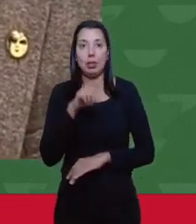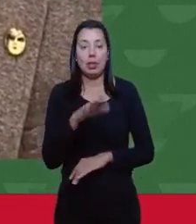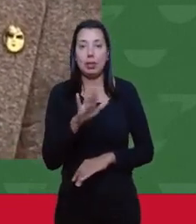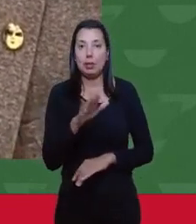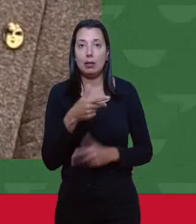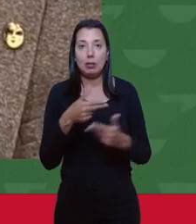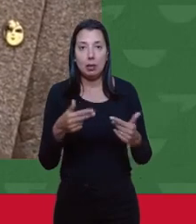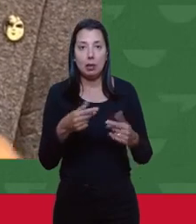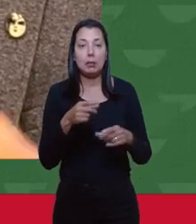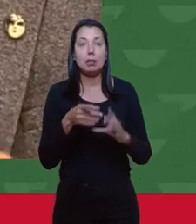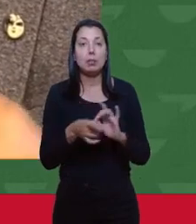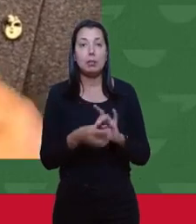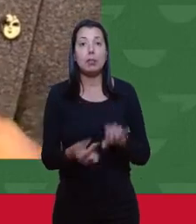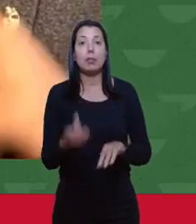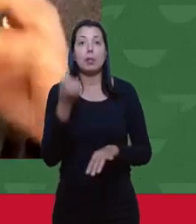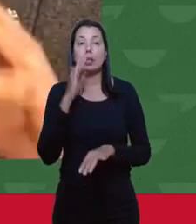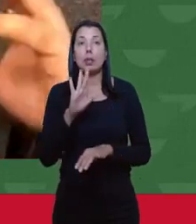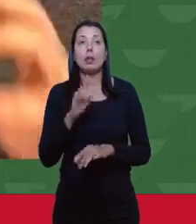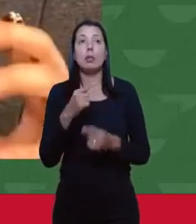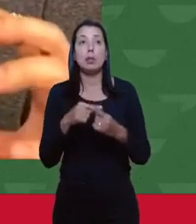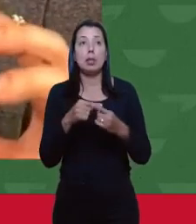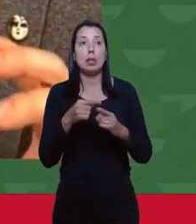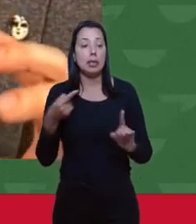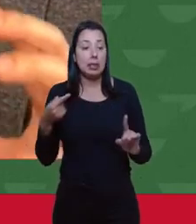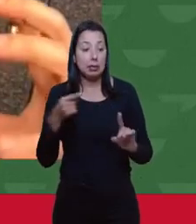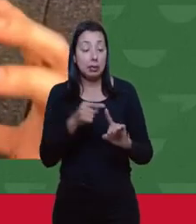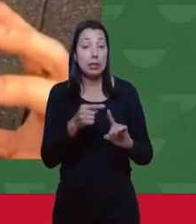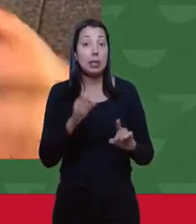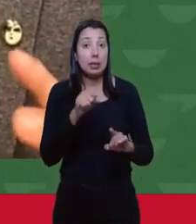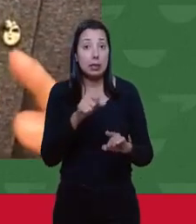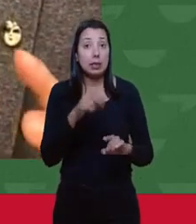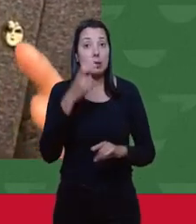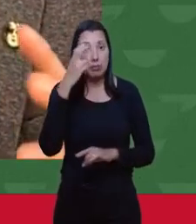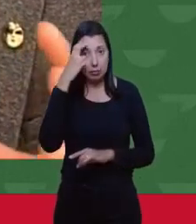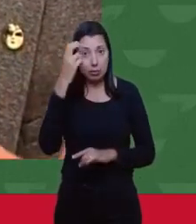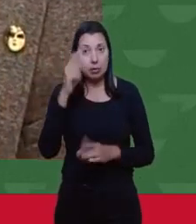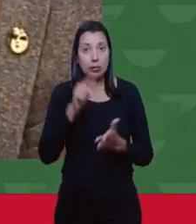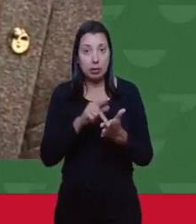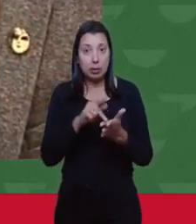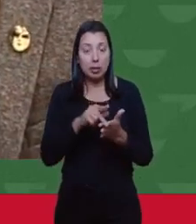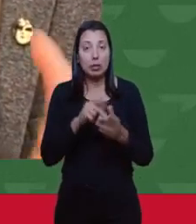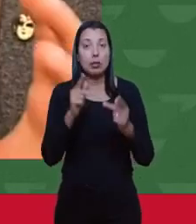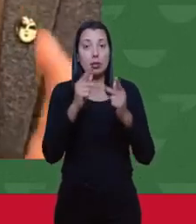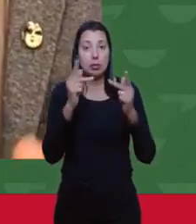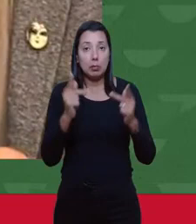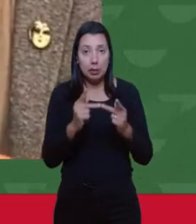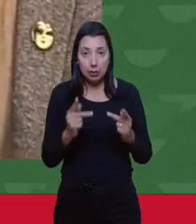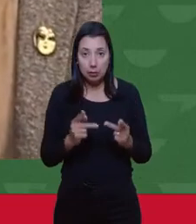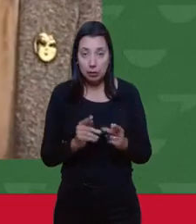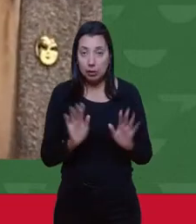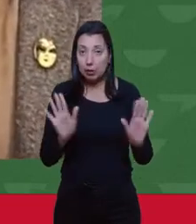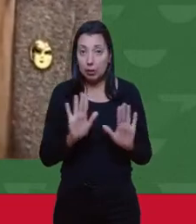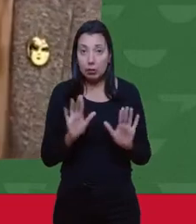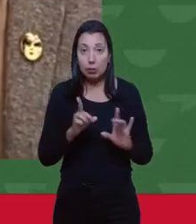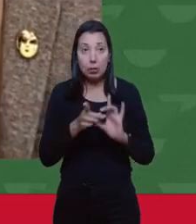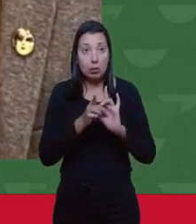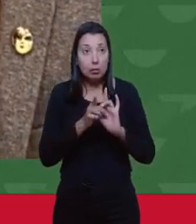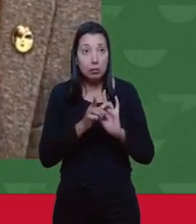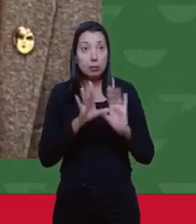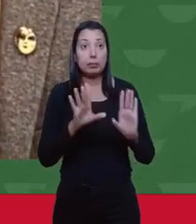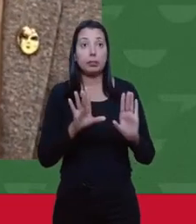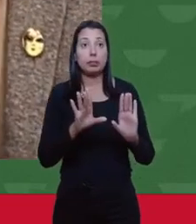uma questão para deixar para trás, essa é uma questão para se enfrentar e se enfrentar com inteligência e com pedagogia. Isso não quer dizer abrir mão